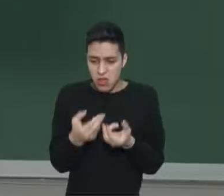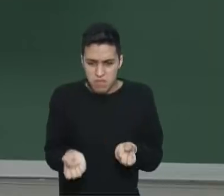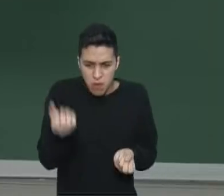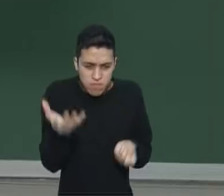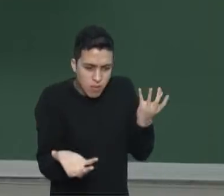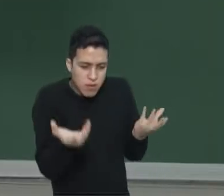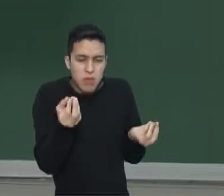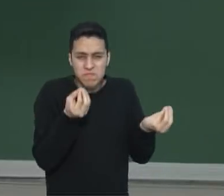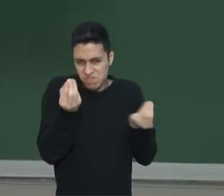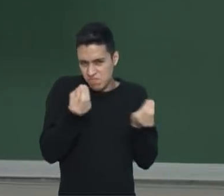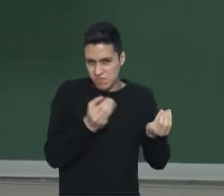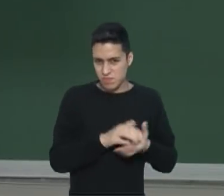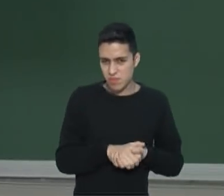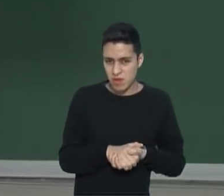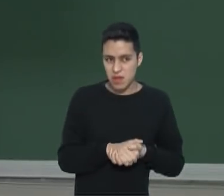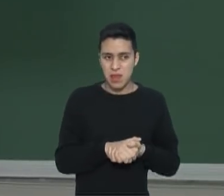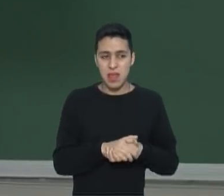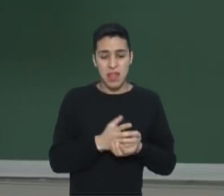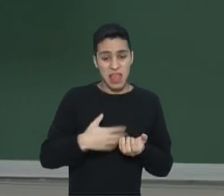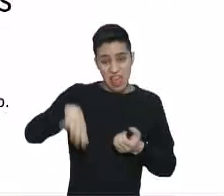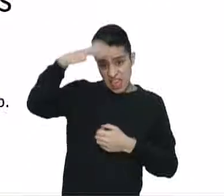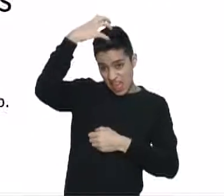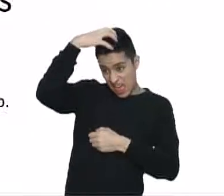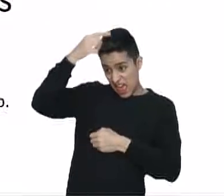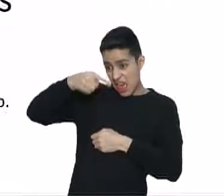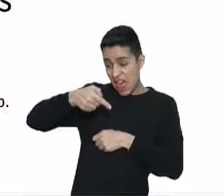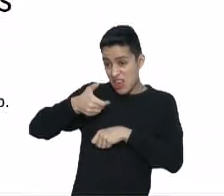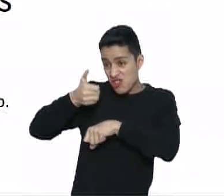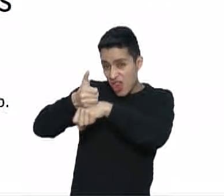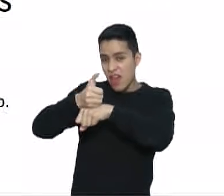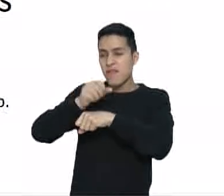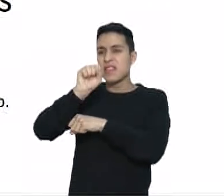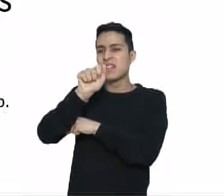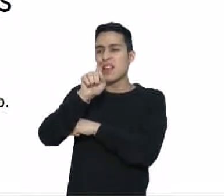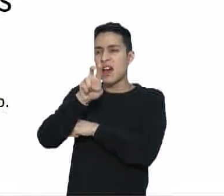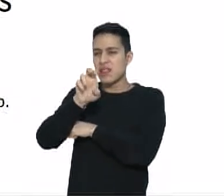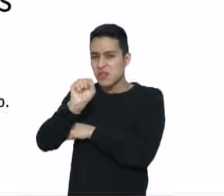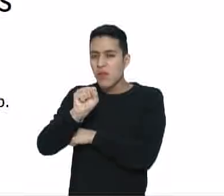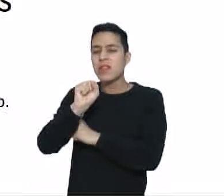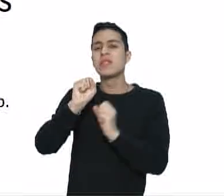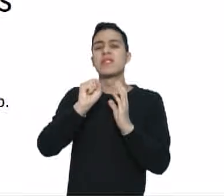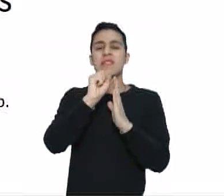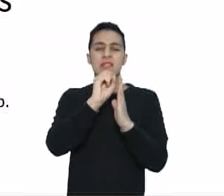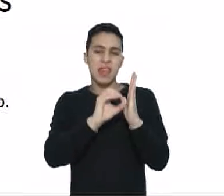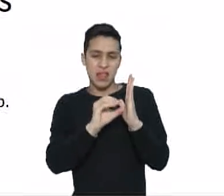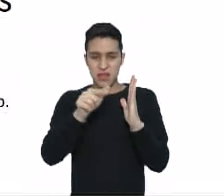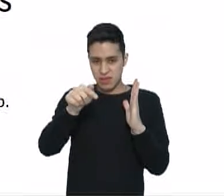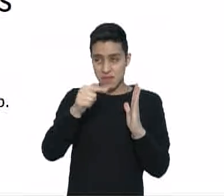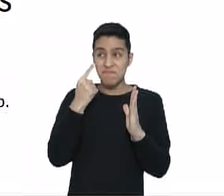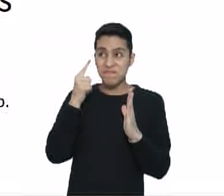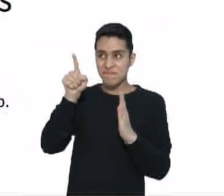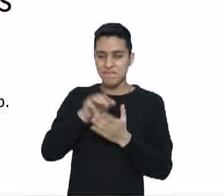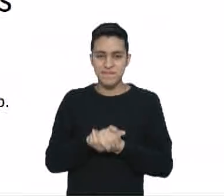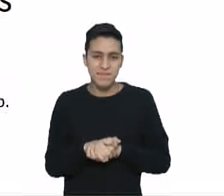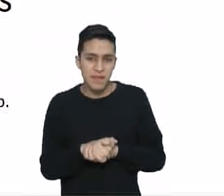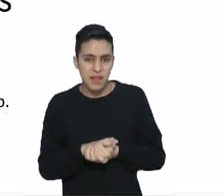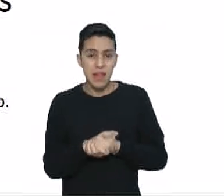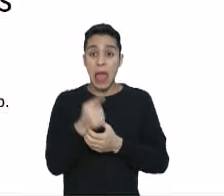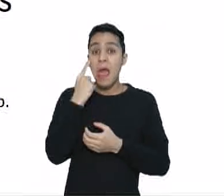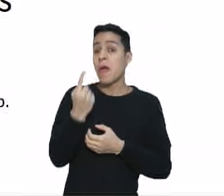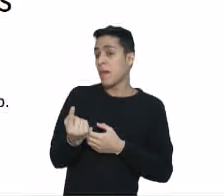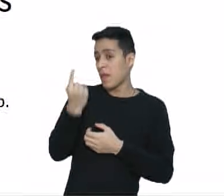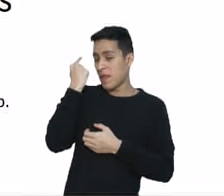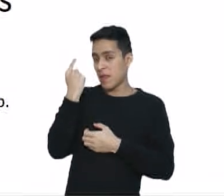reinos bárbaros. Então aqui, reis e chefes saxões, século VII. Então essa fonte aqui, né, é do Beda